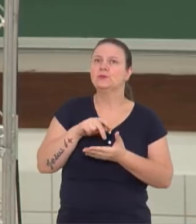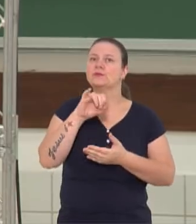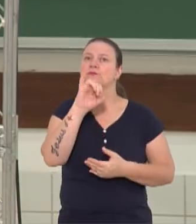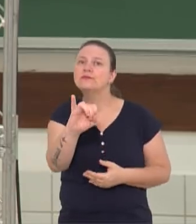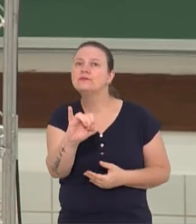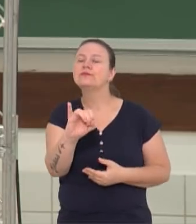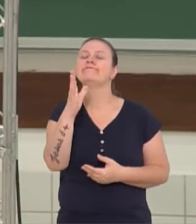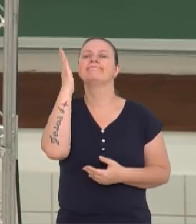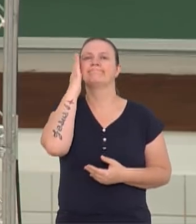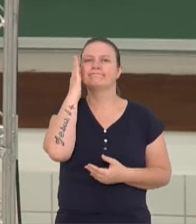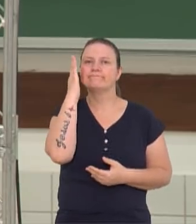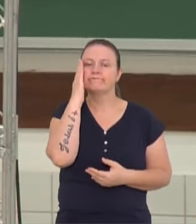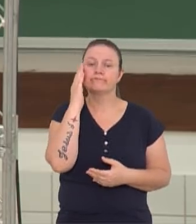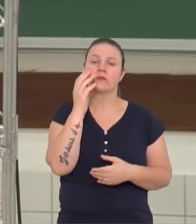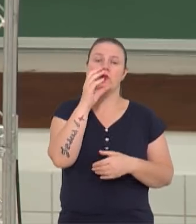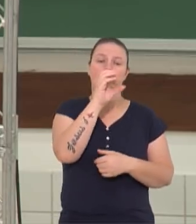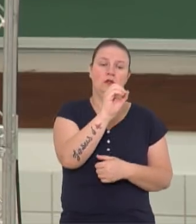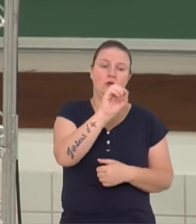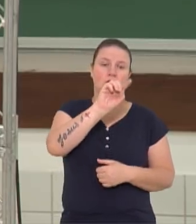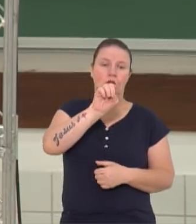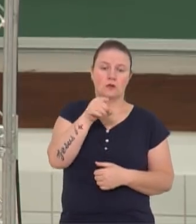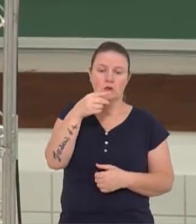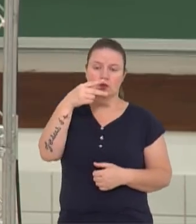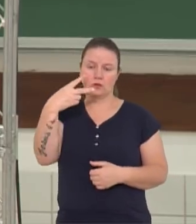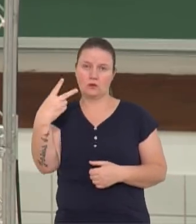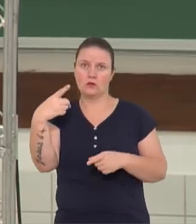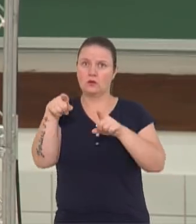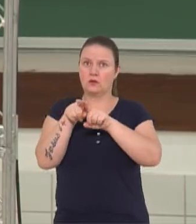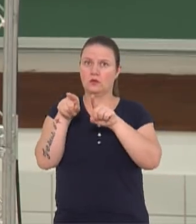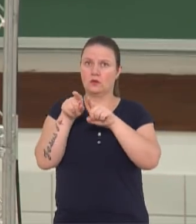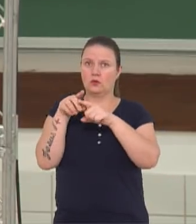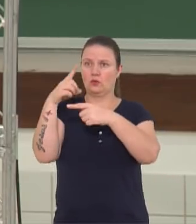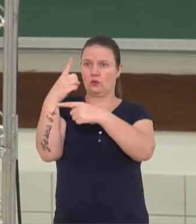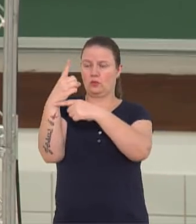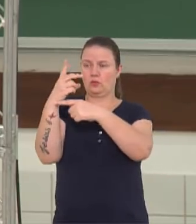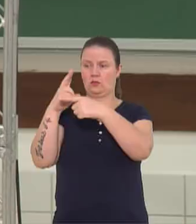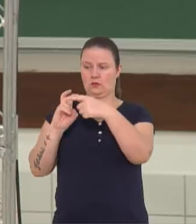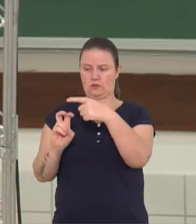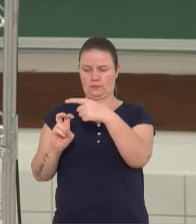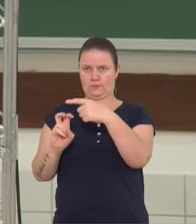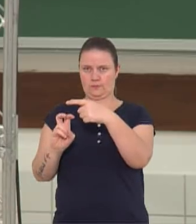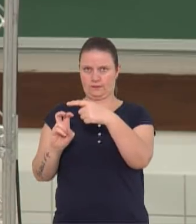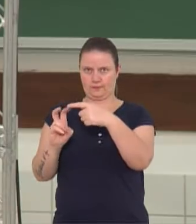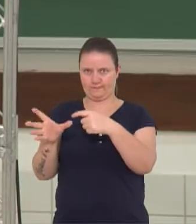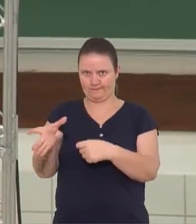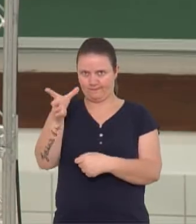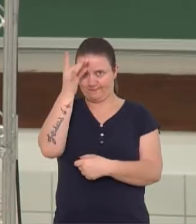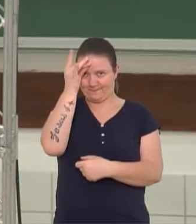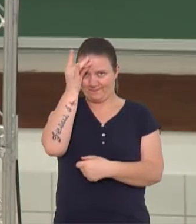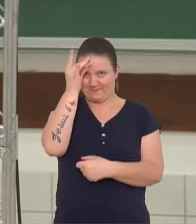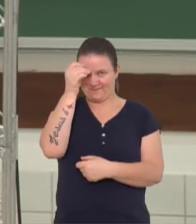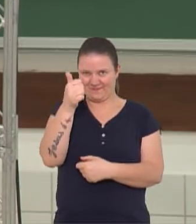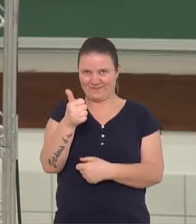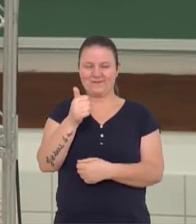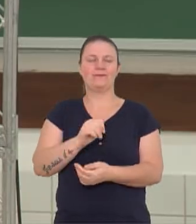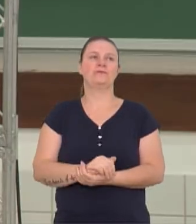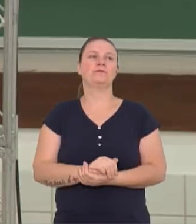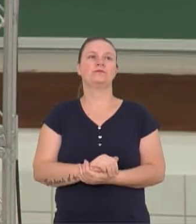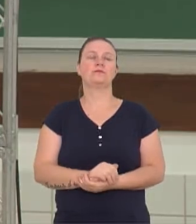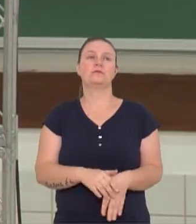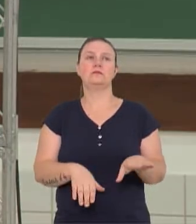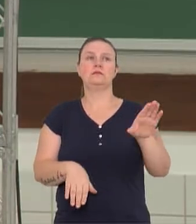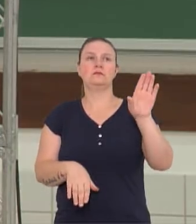por exemplo, 0,2 é a mesma coisa que 1/5. Guarda o que eu estou falando. E a letra